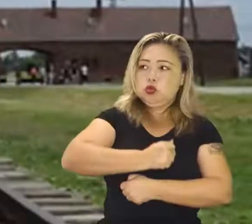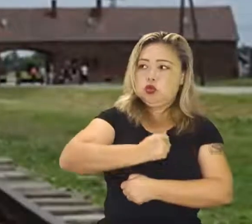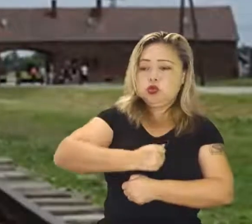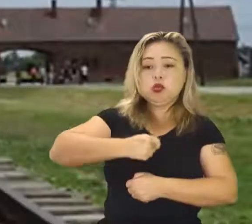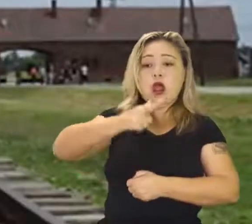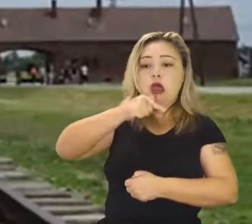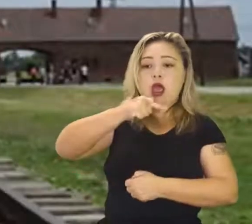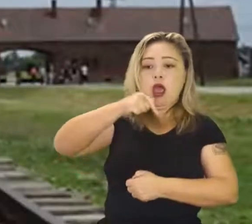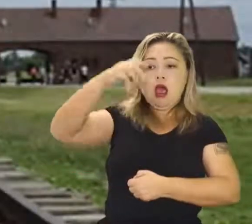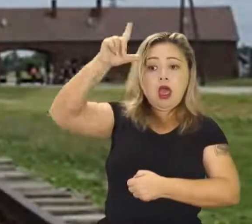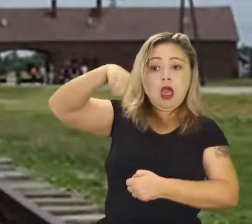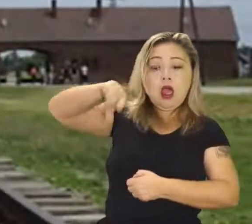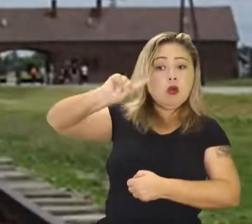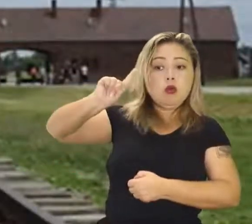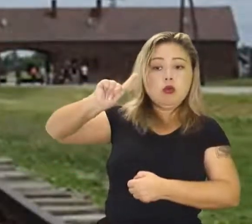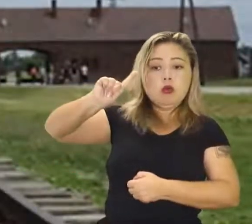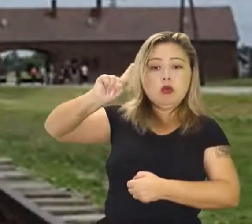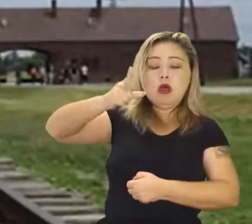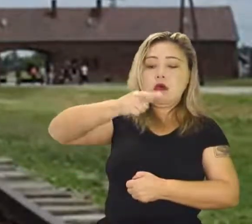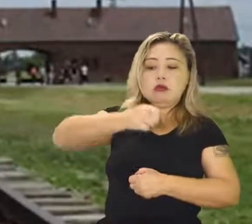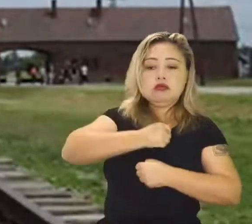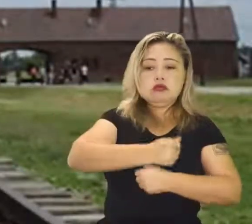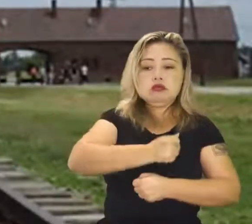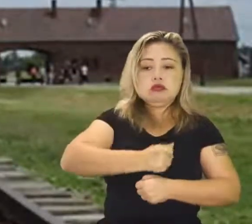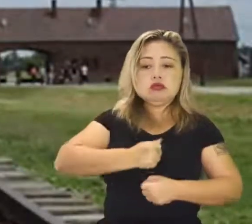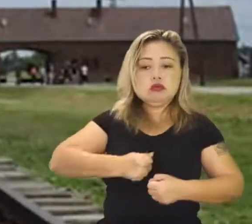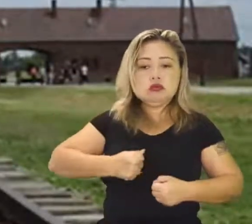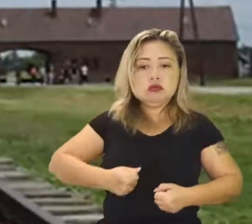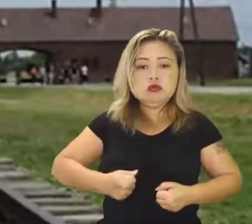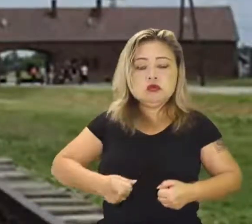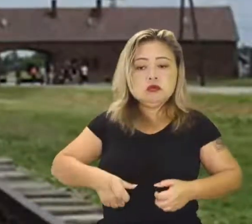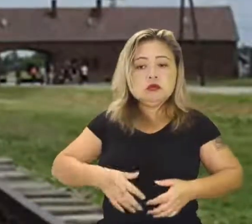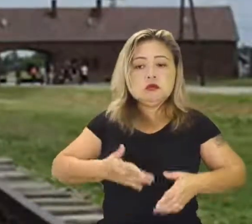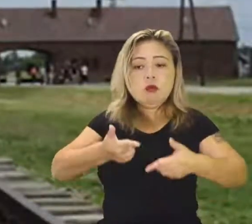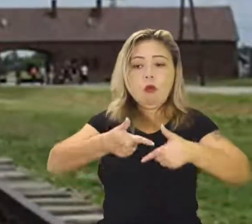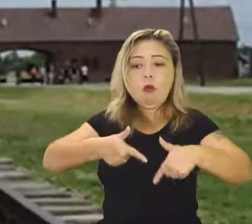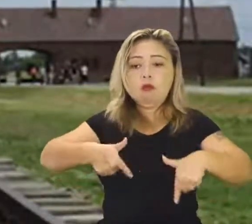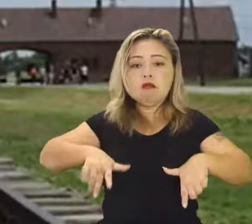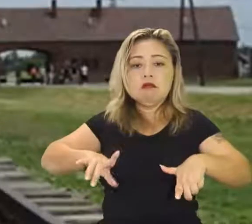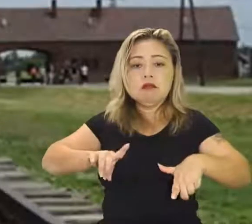descer água para lavar as impurezas,